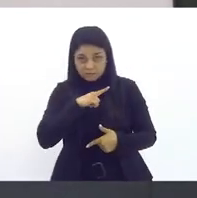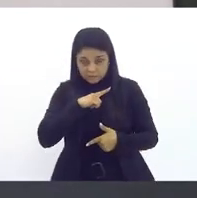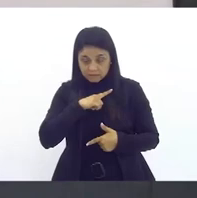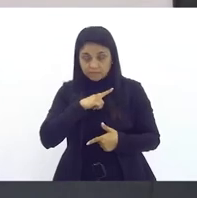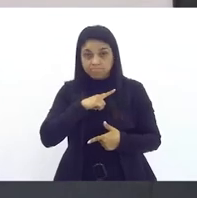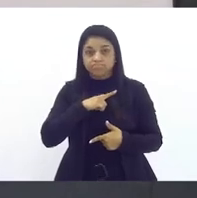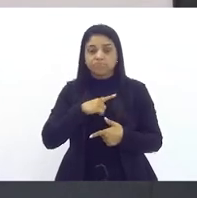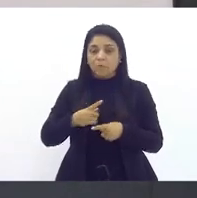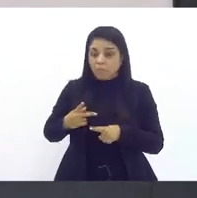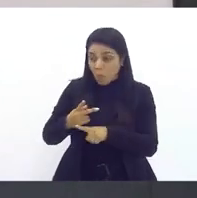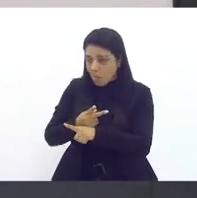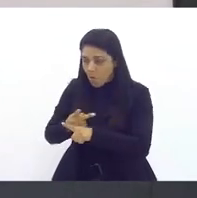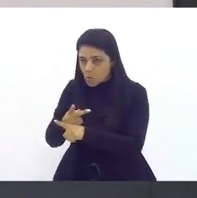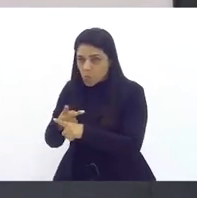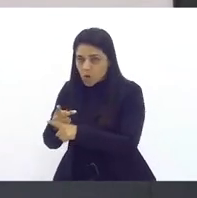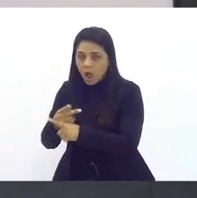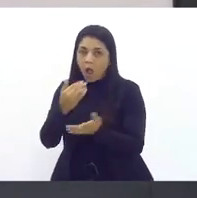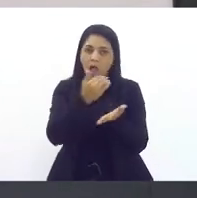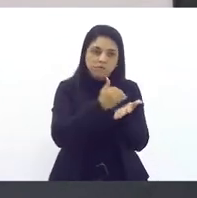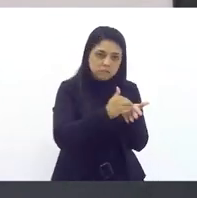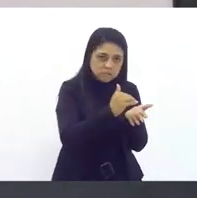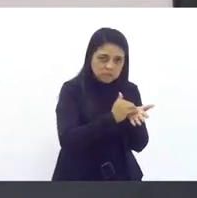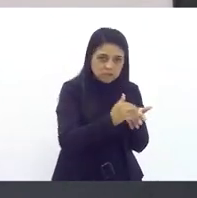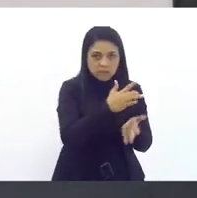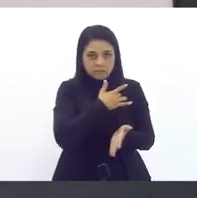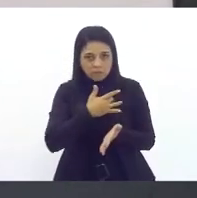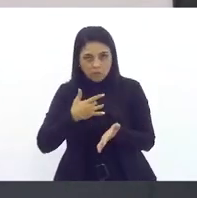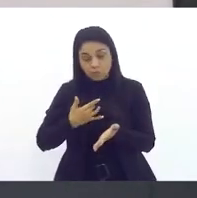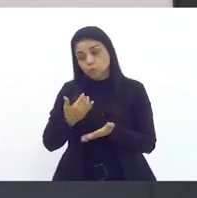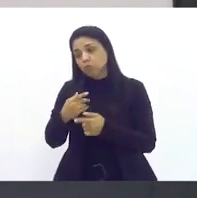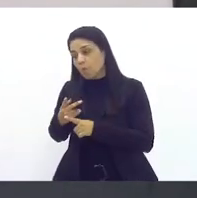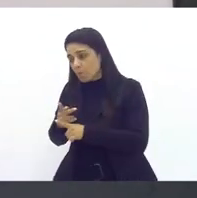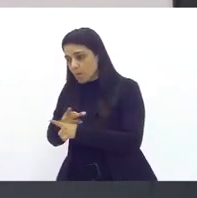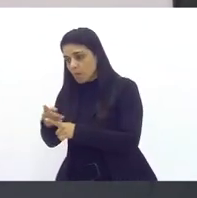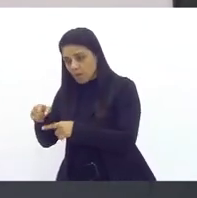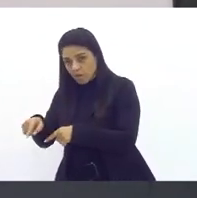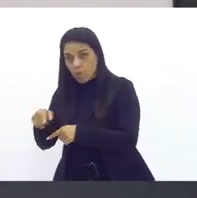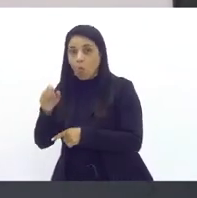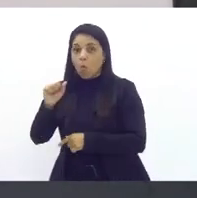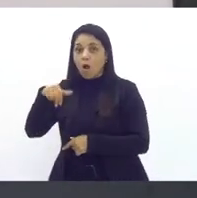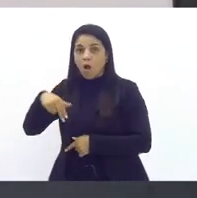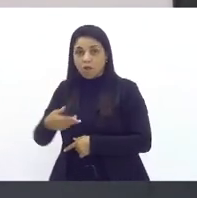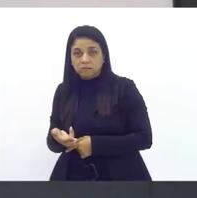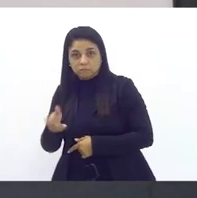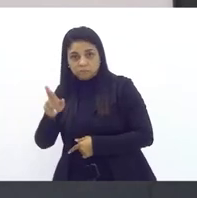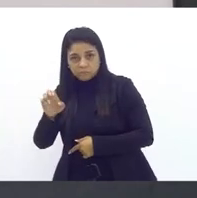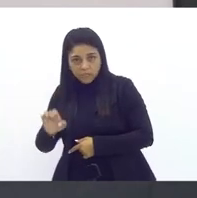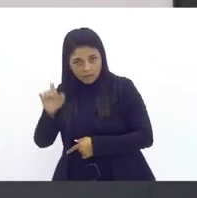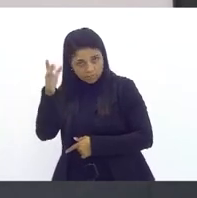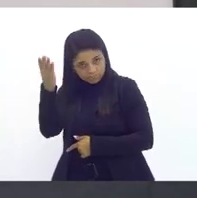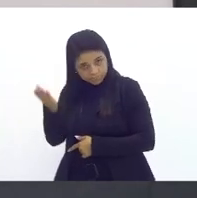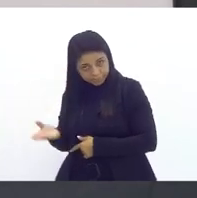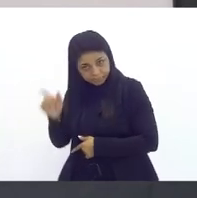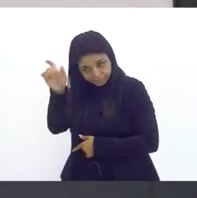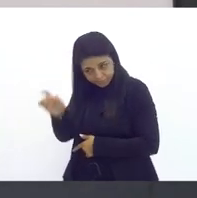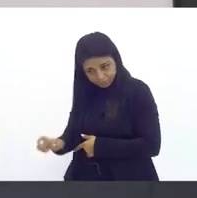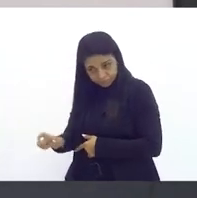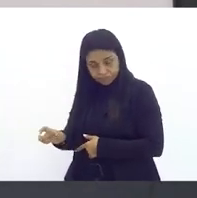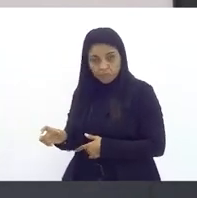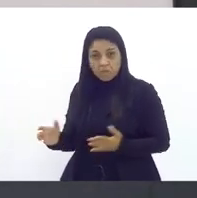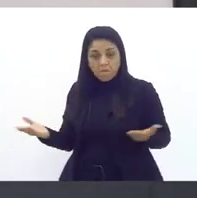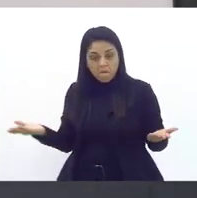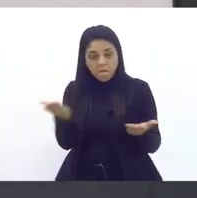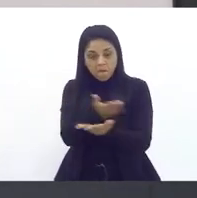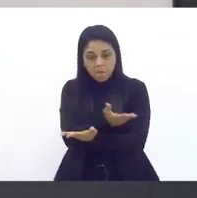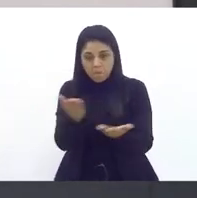procurar tanto a Secretaria de Saúde quanto o André para dizer como se deu